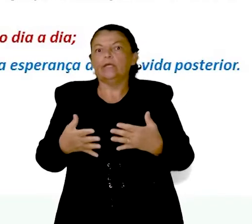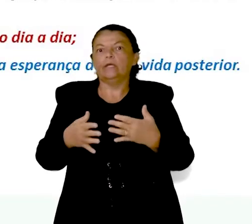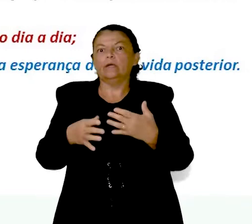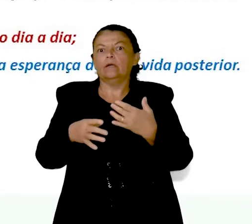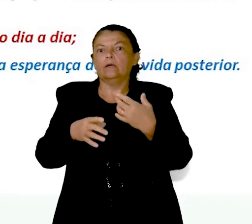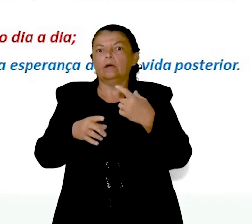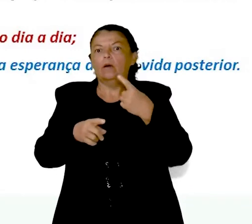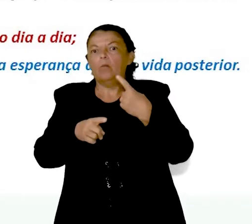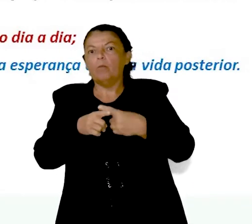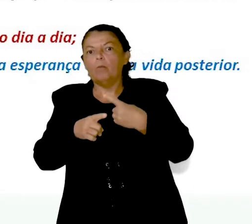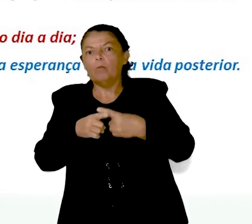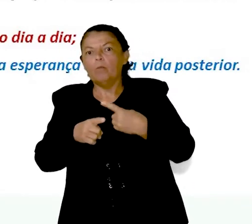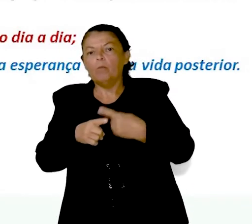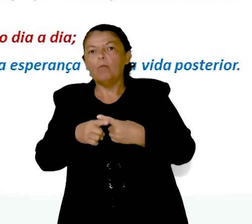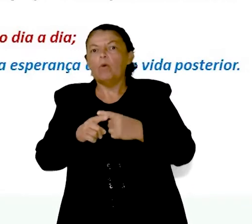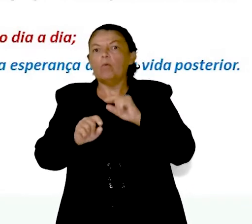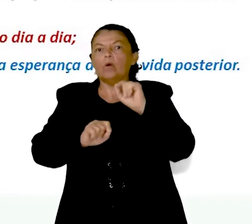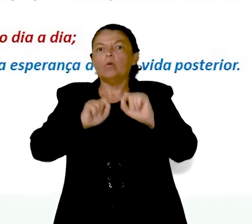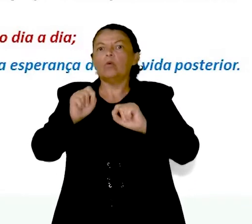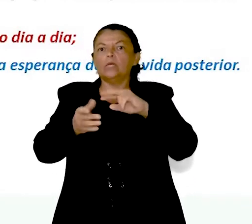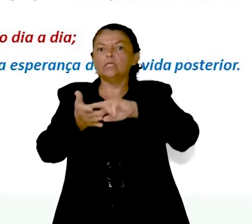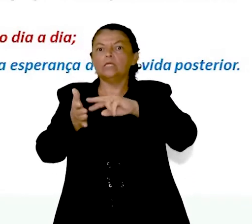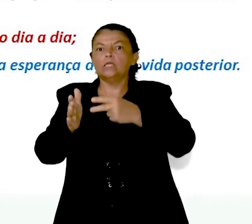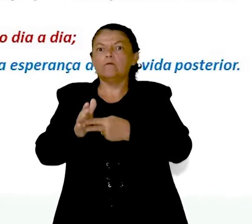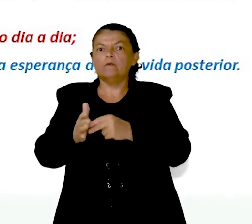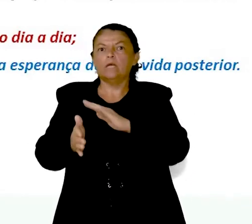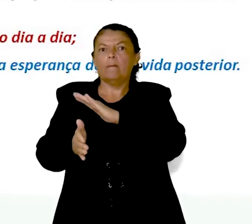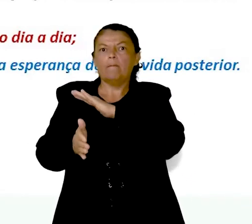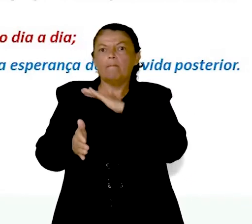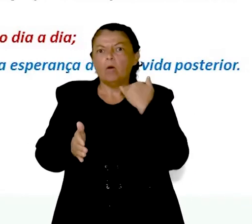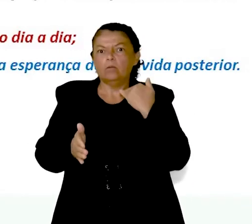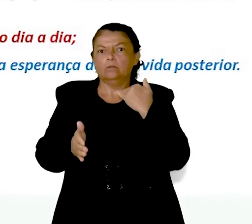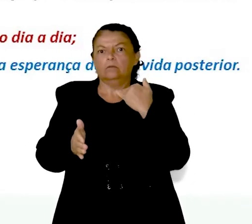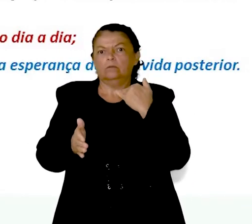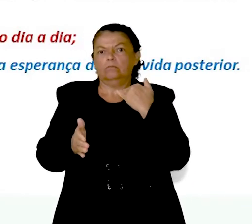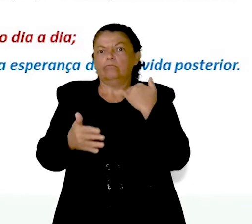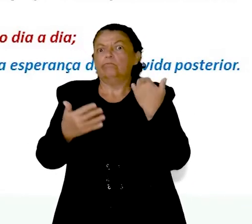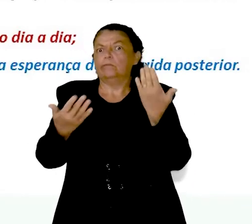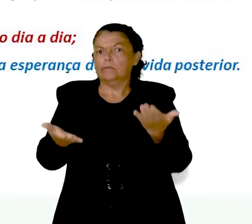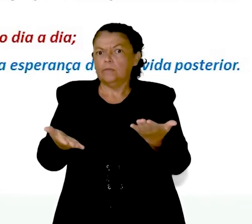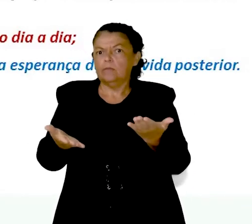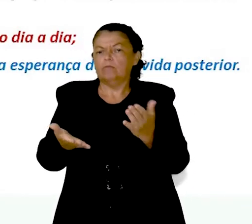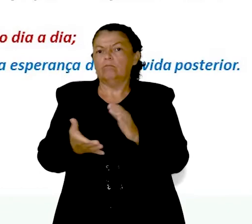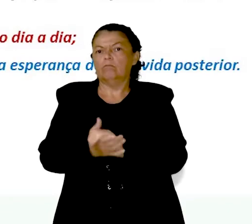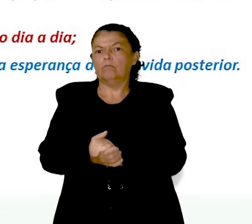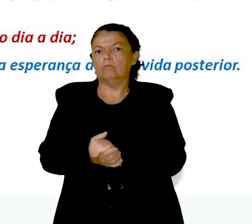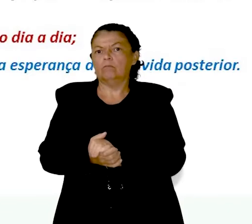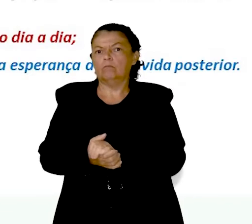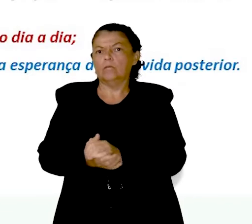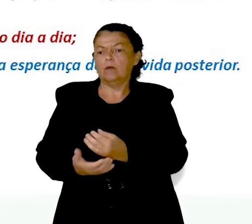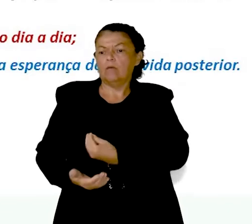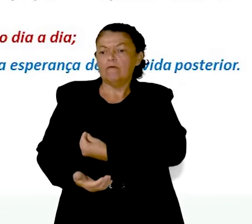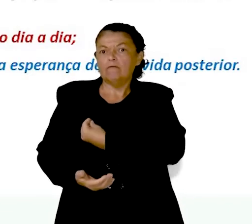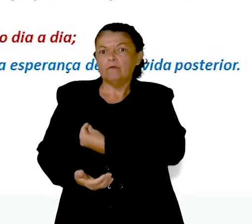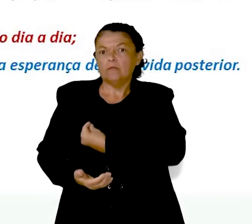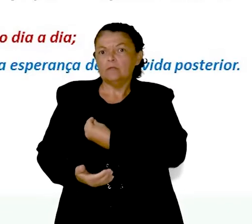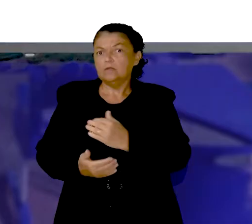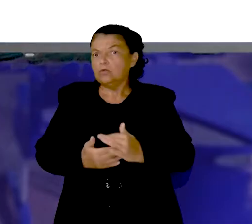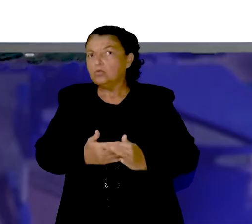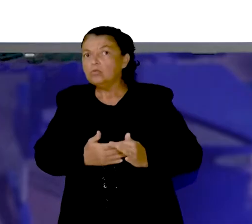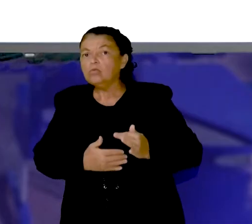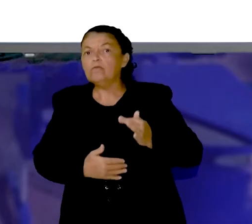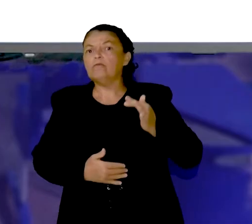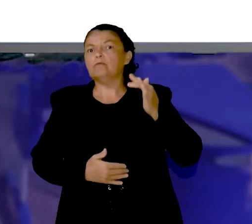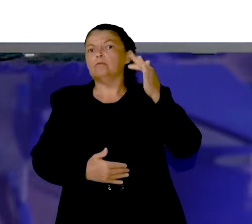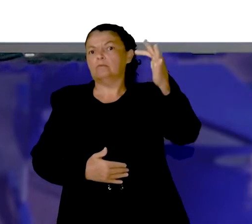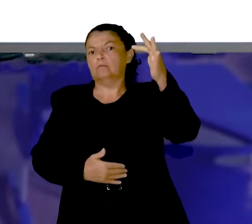tradições religiosas possuem linguagens próprias, que alimentam a esperança de uma vida posterior.